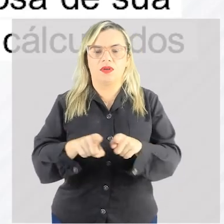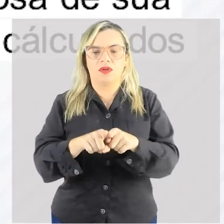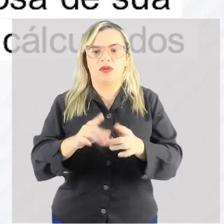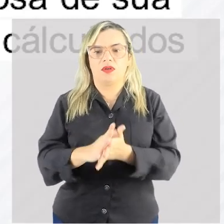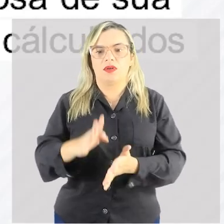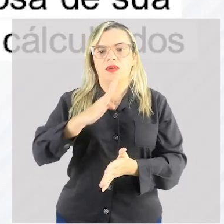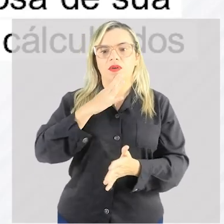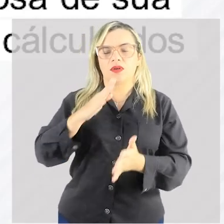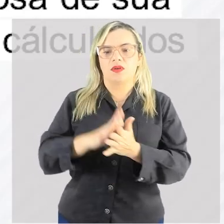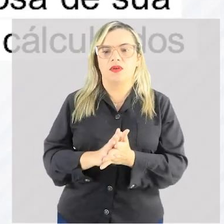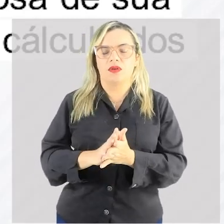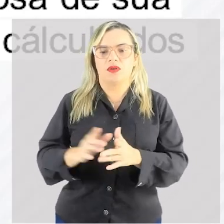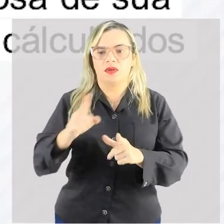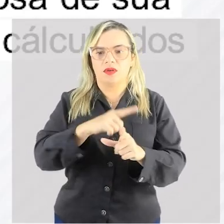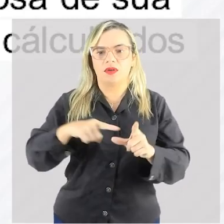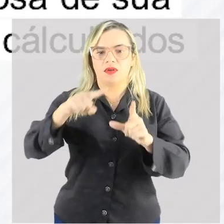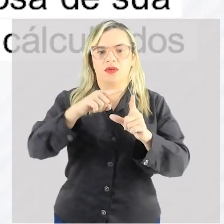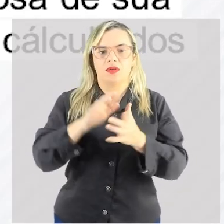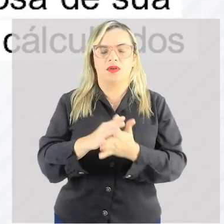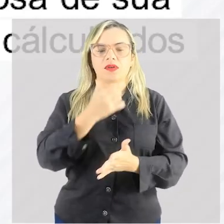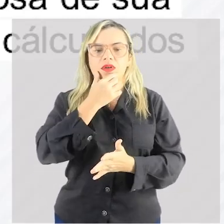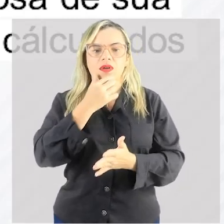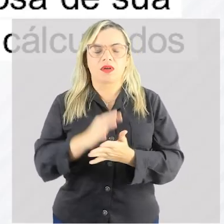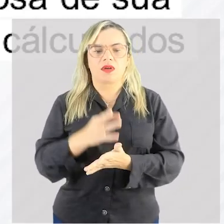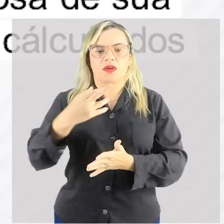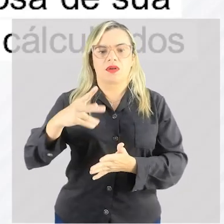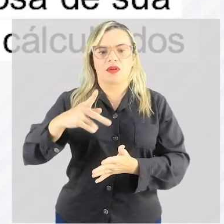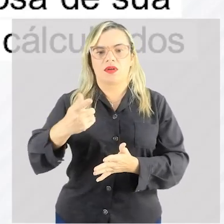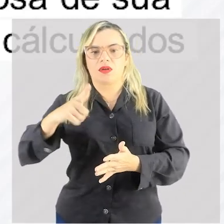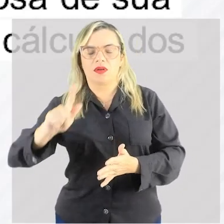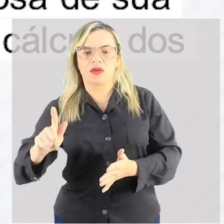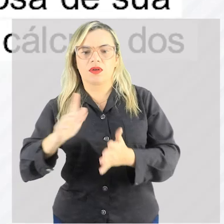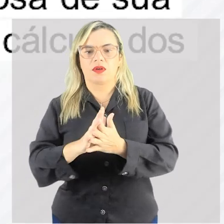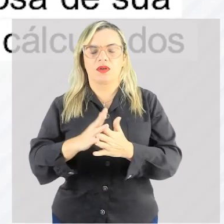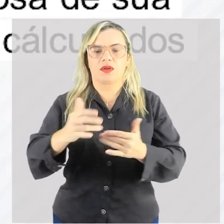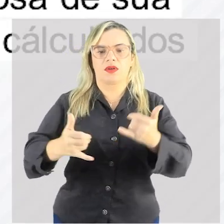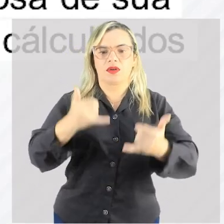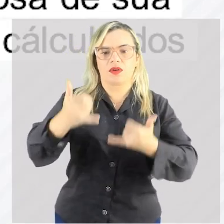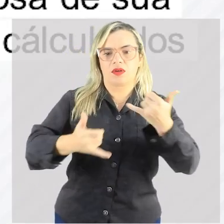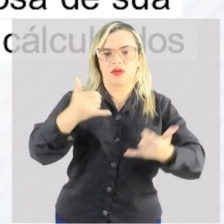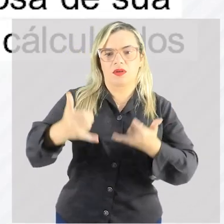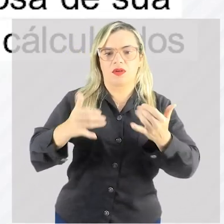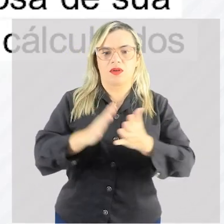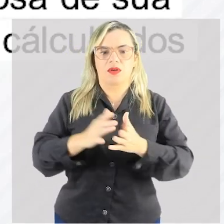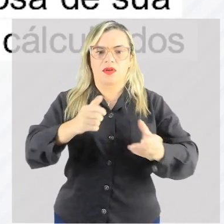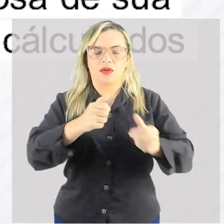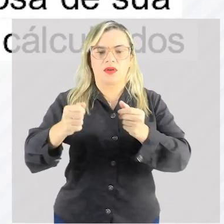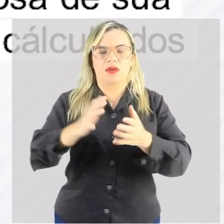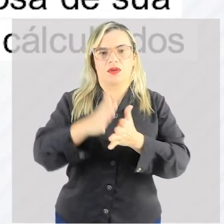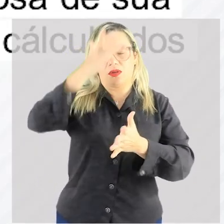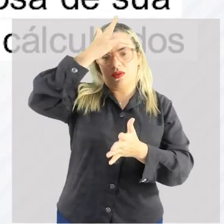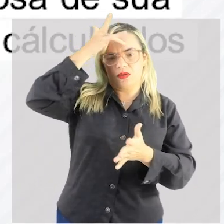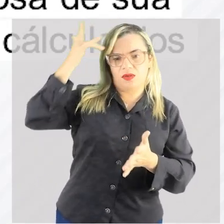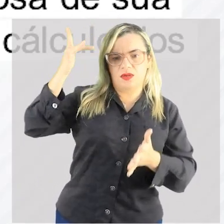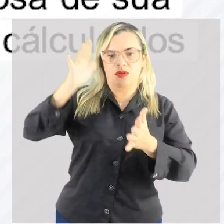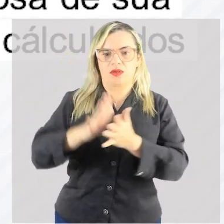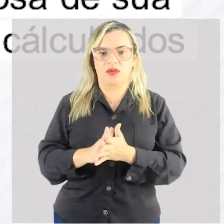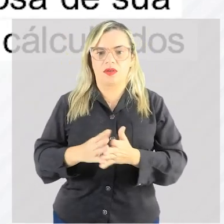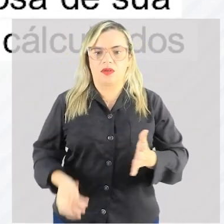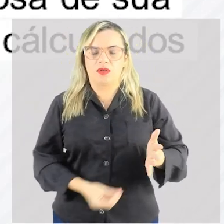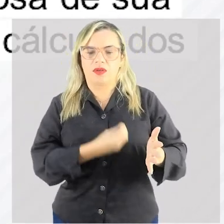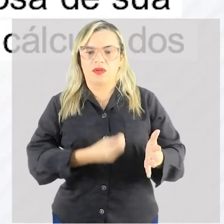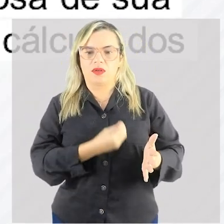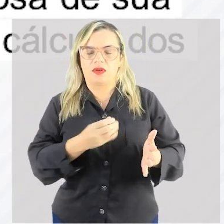inglês RPG os jogadores assumem o controle de personagens que vivem em mundos de fantasia